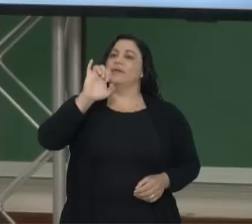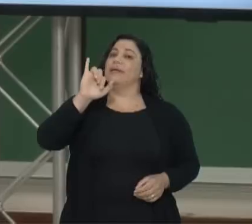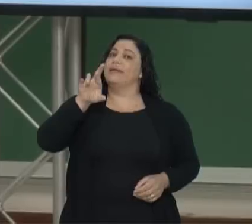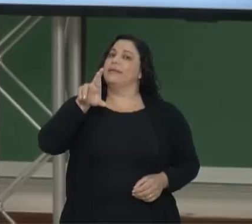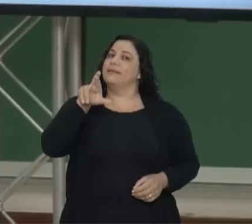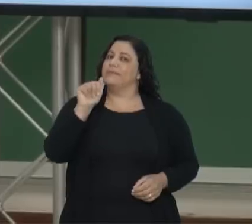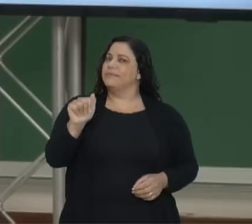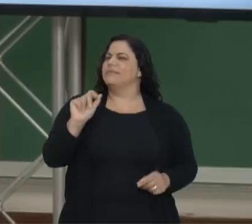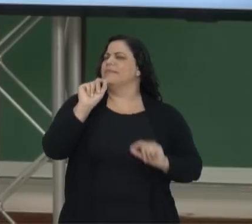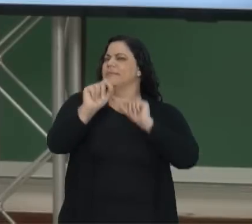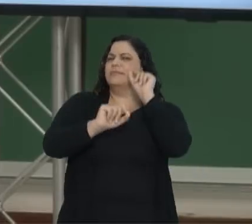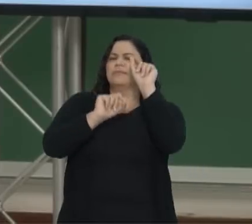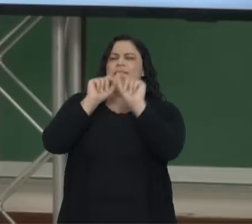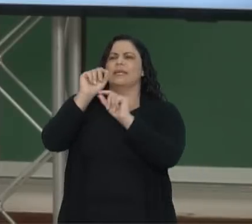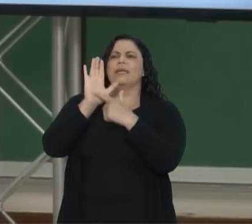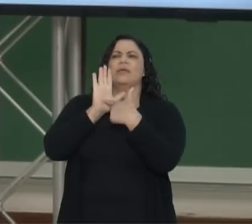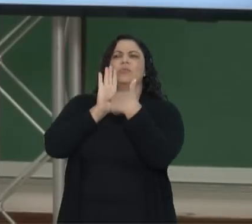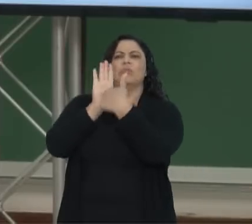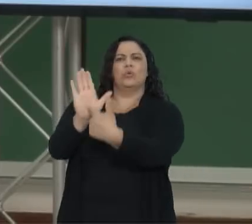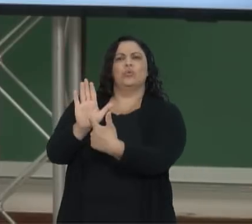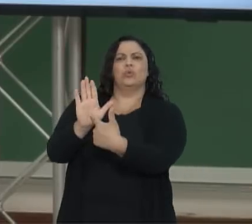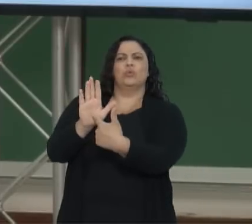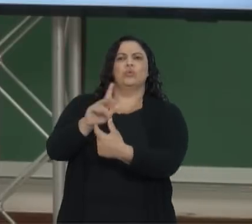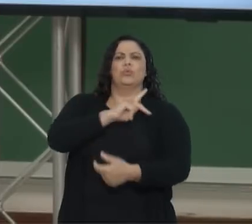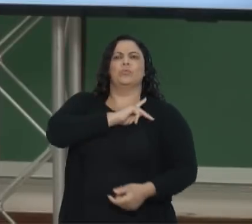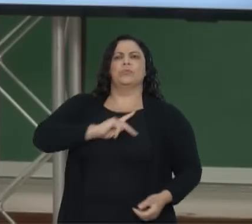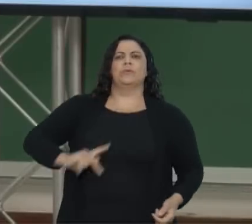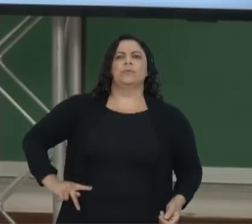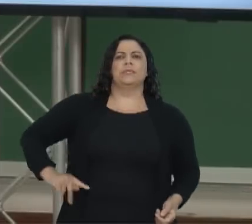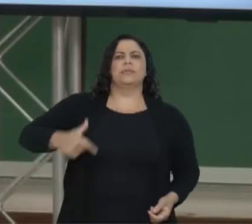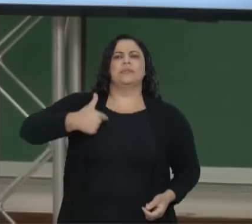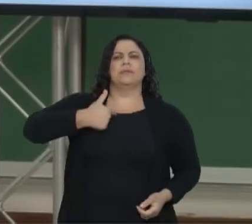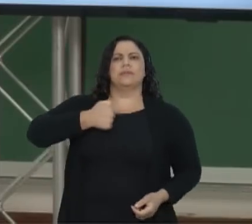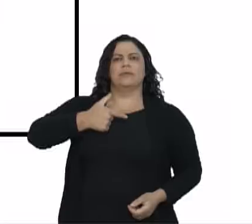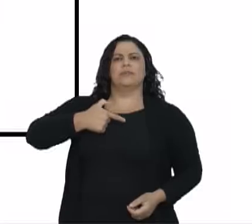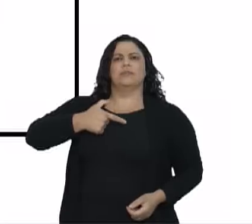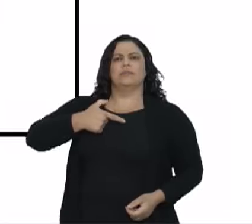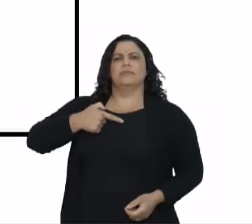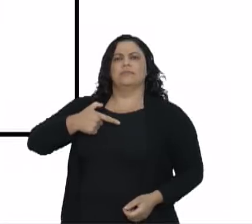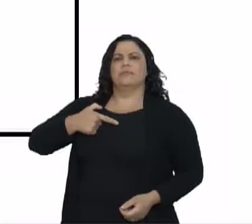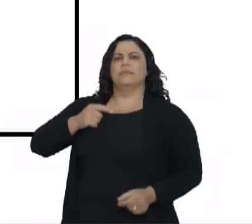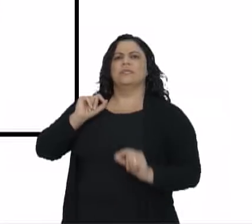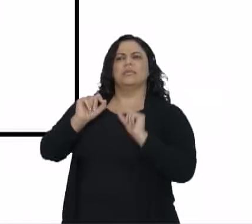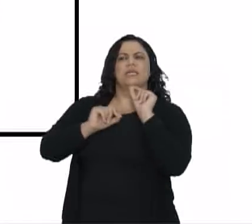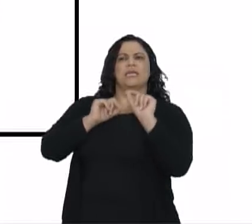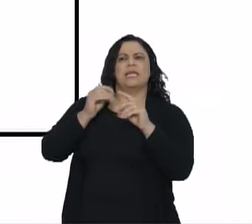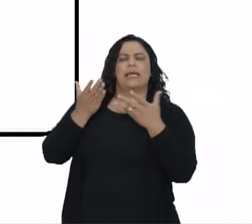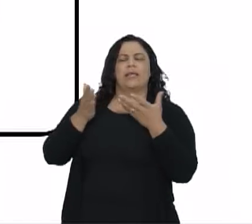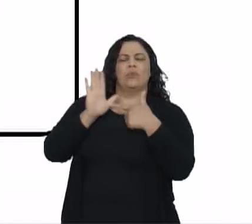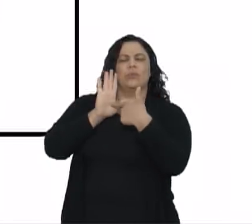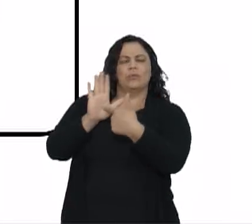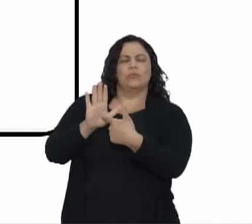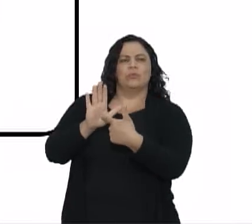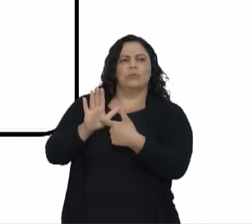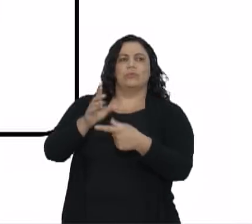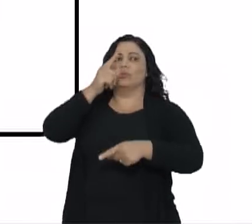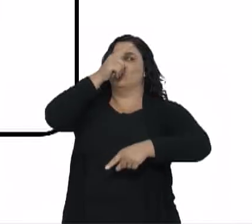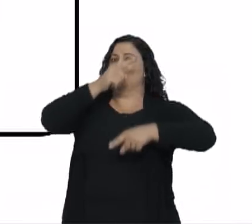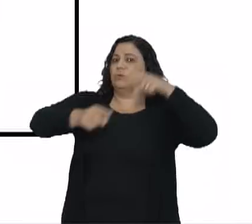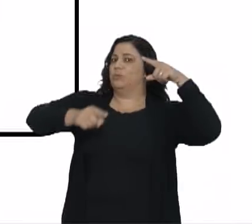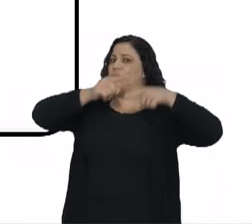e quem apresentou ela em 1953 para o presidente Getúlio Vargas. Então tá ali a resposta. Deixou de ser proibida na década